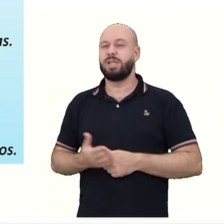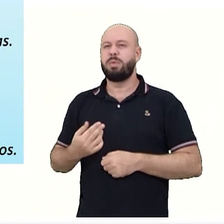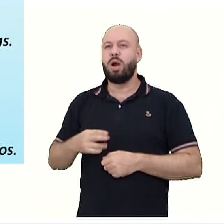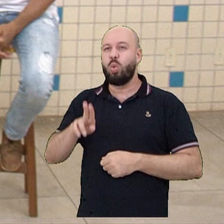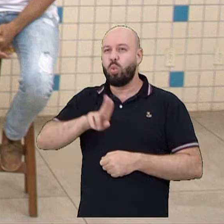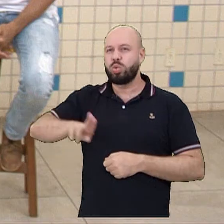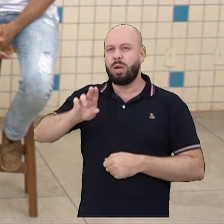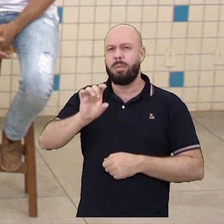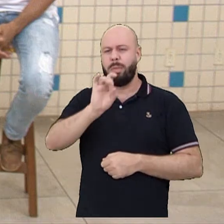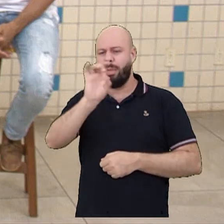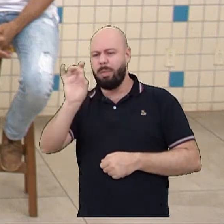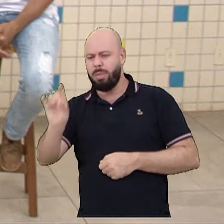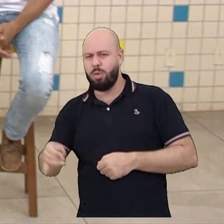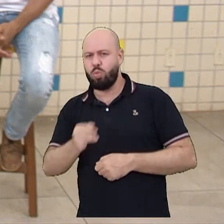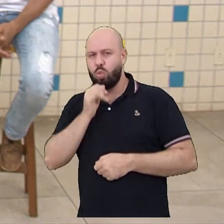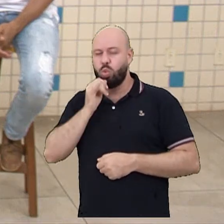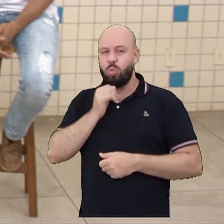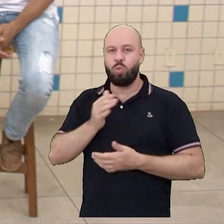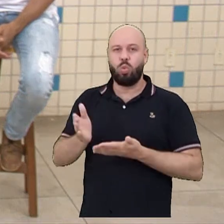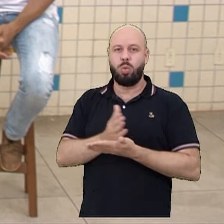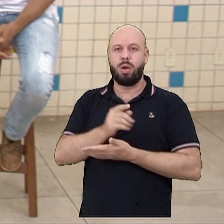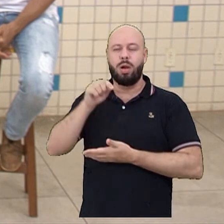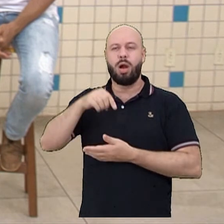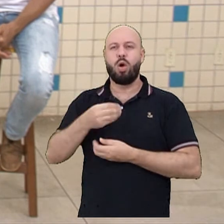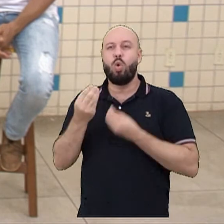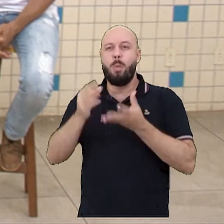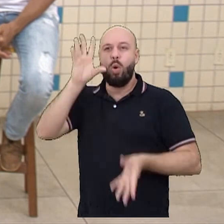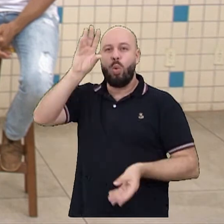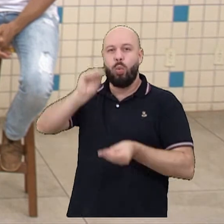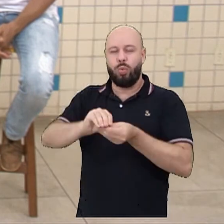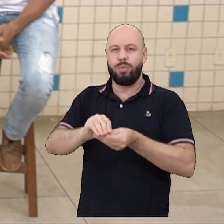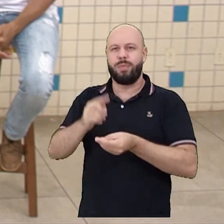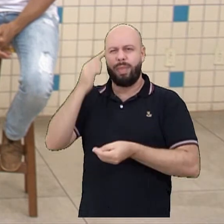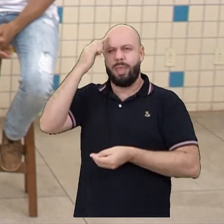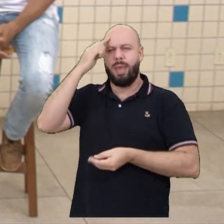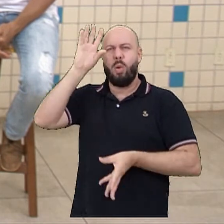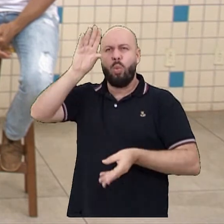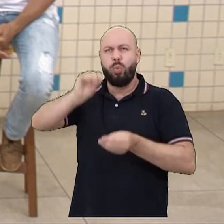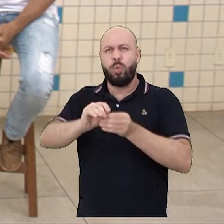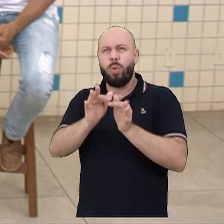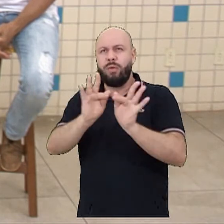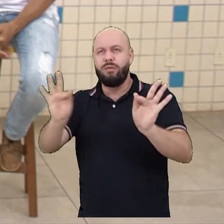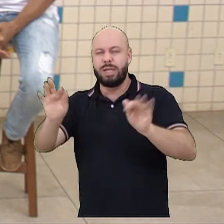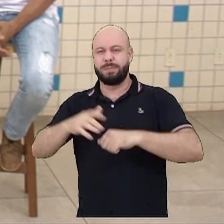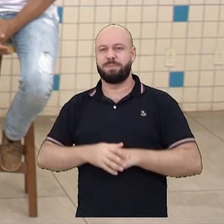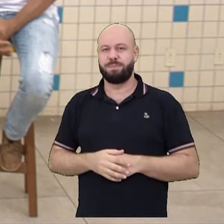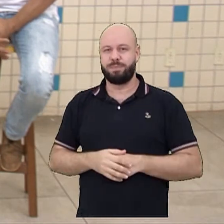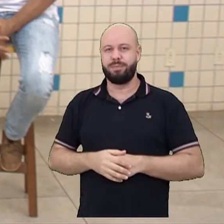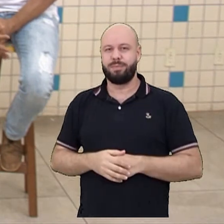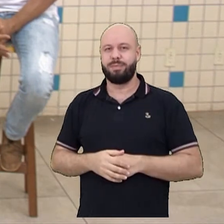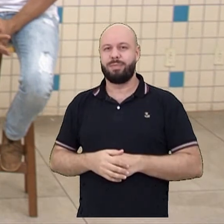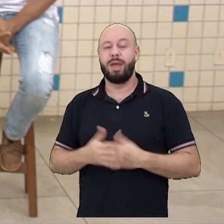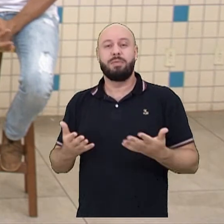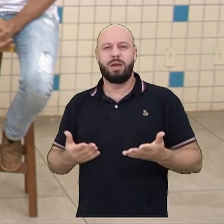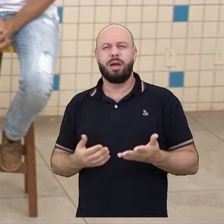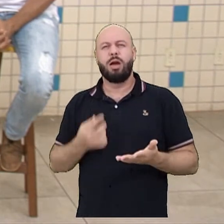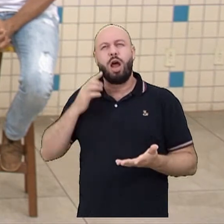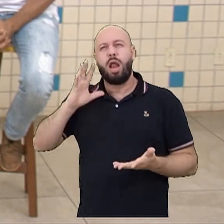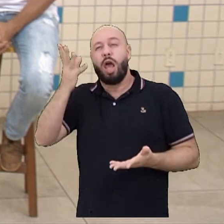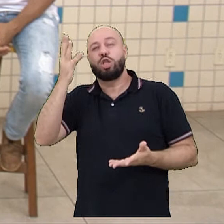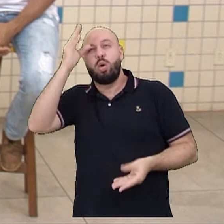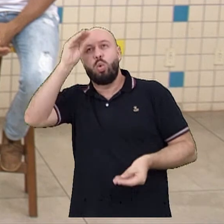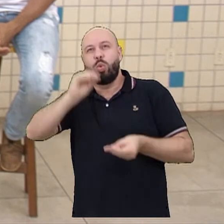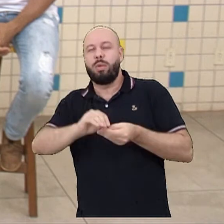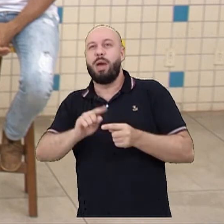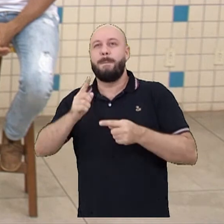observar, todos esses exemplos, eles dão a ideia de conclusão, de fechamento da ideia, né? Chegou a essa conclusão, né,